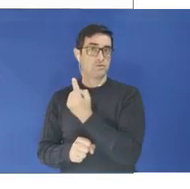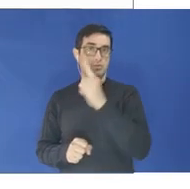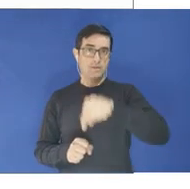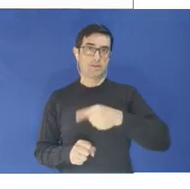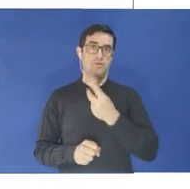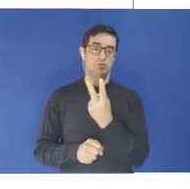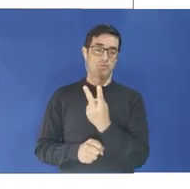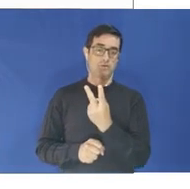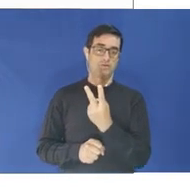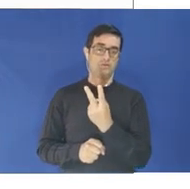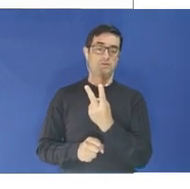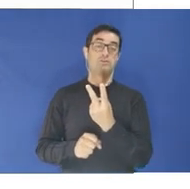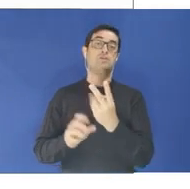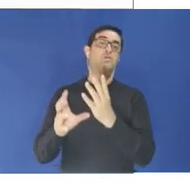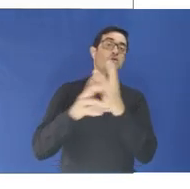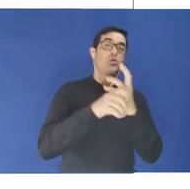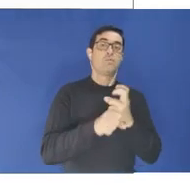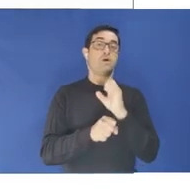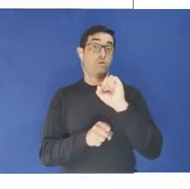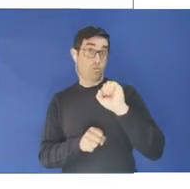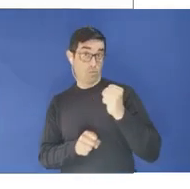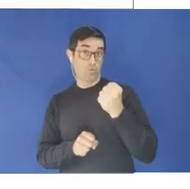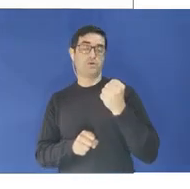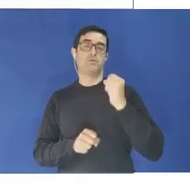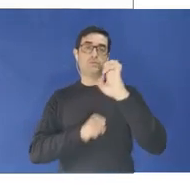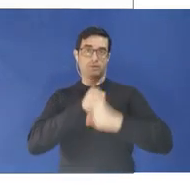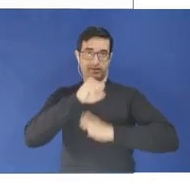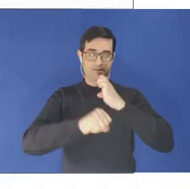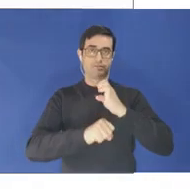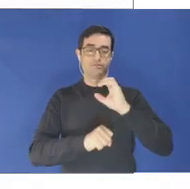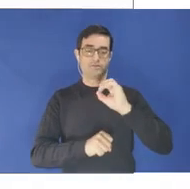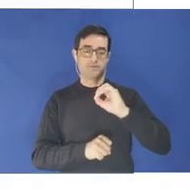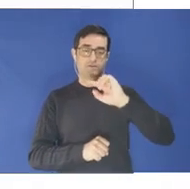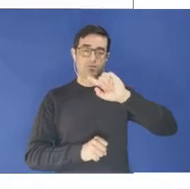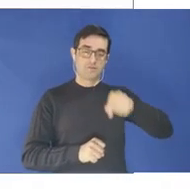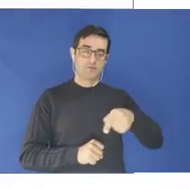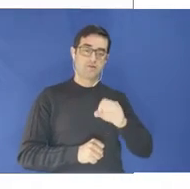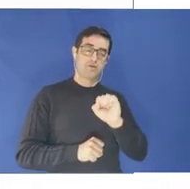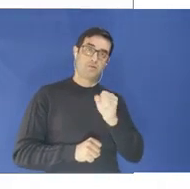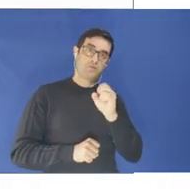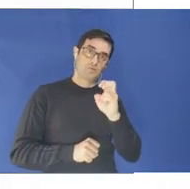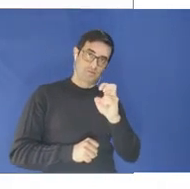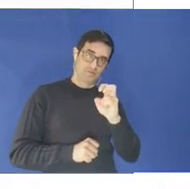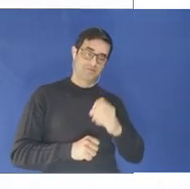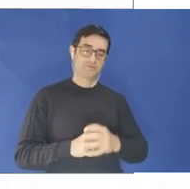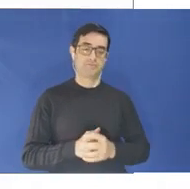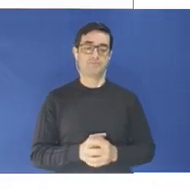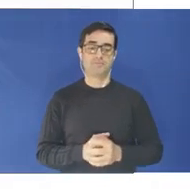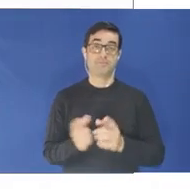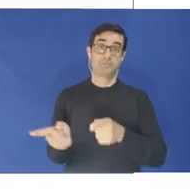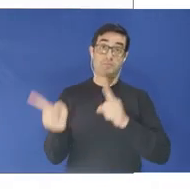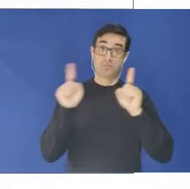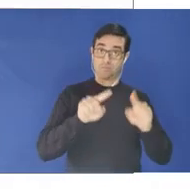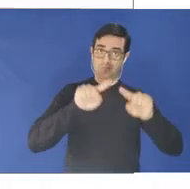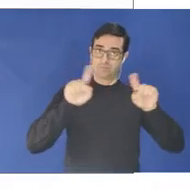no 2 eu tenho 2 mais 6, 8 elétrons. Então, 8 vezes 0,85. Mais